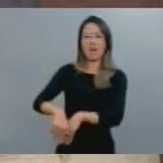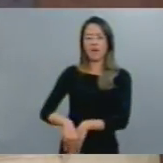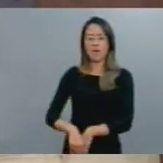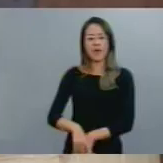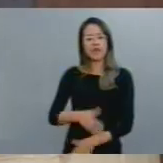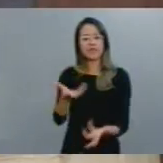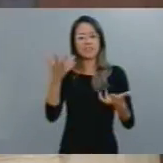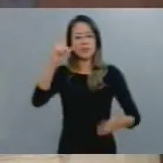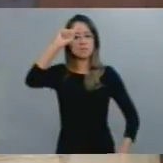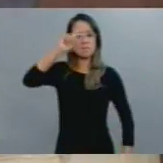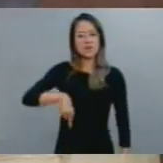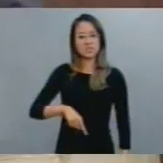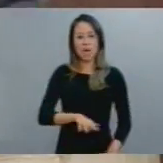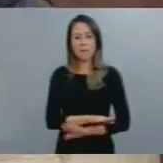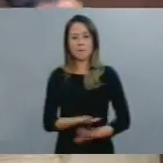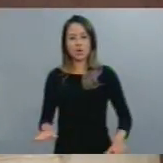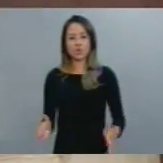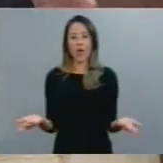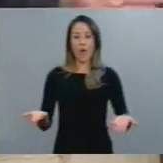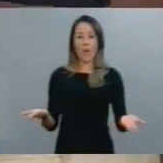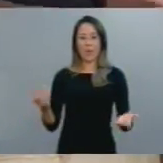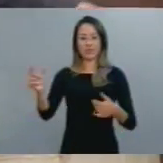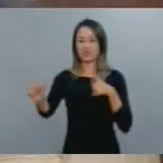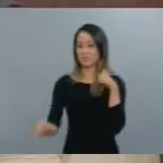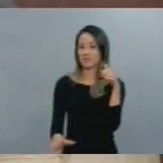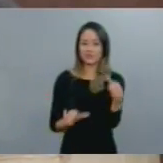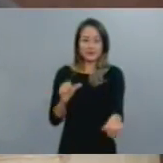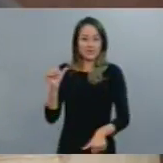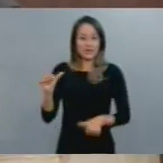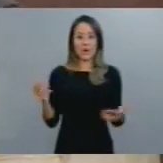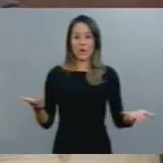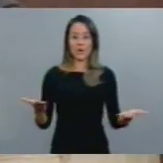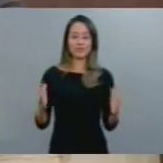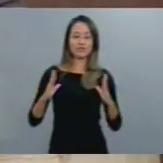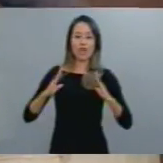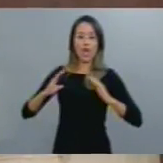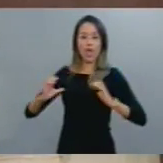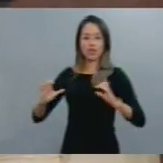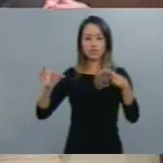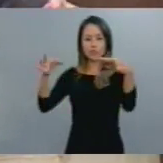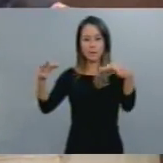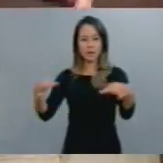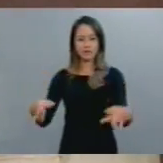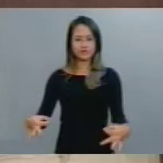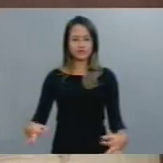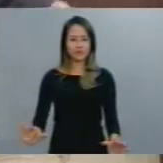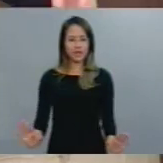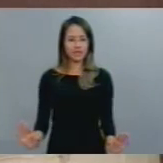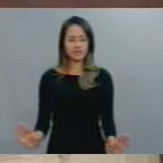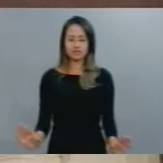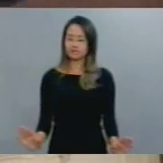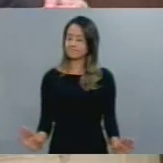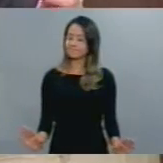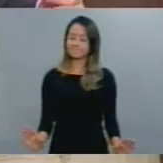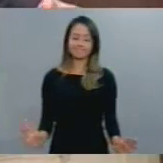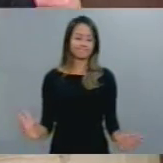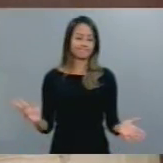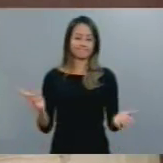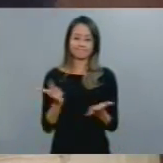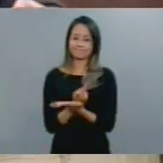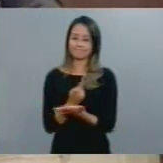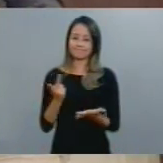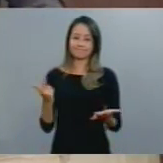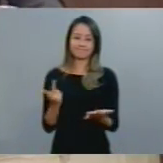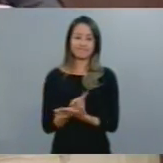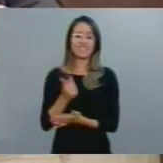como portadores da ética. Portanto, nós precisamos de um terceiro campo, sob pena de um avanço conservador